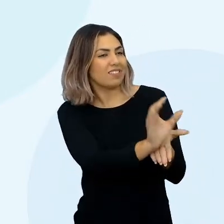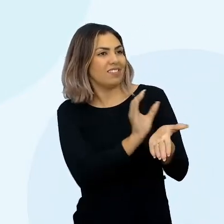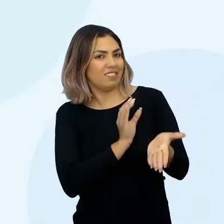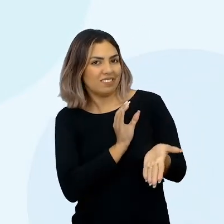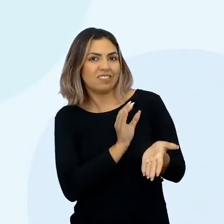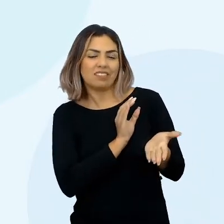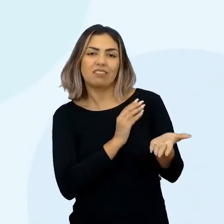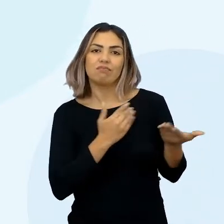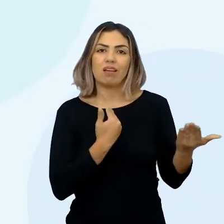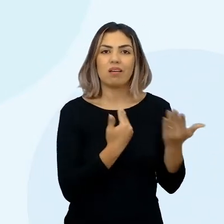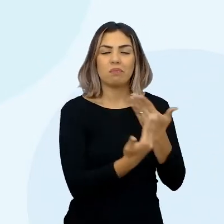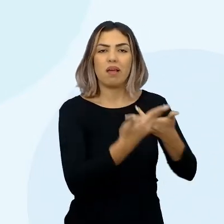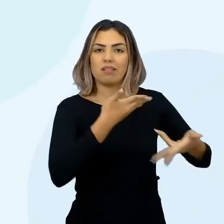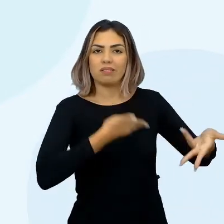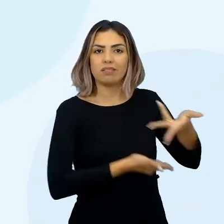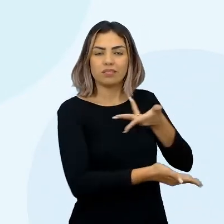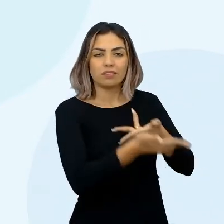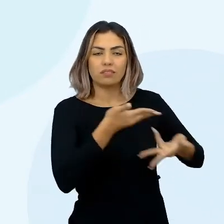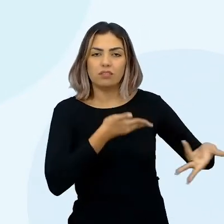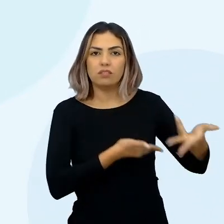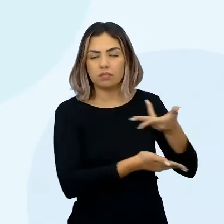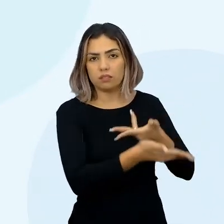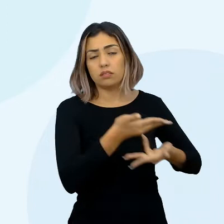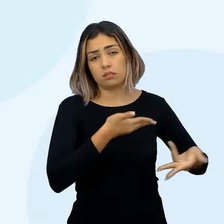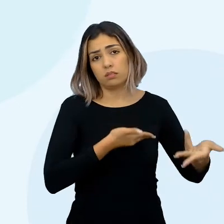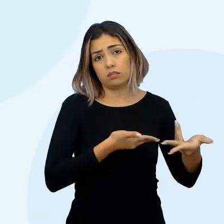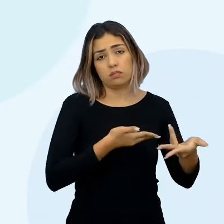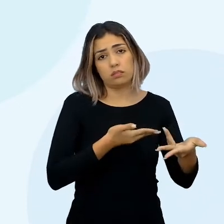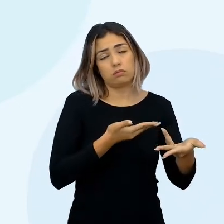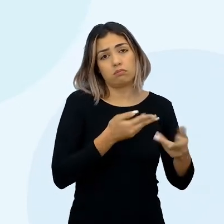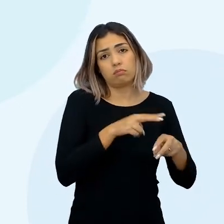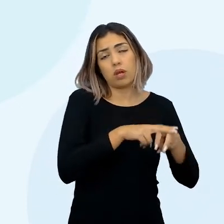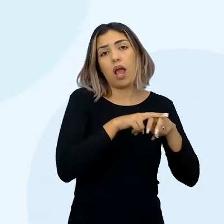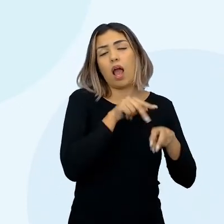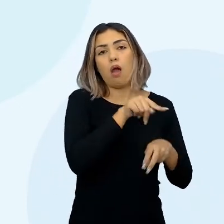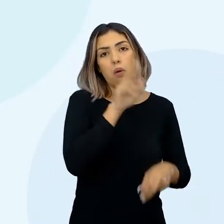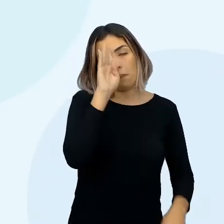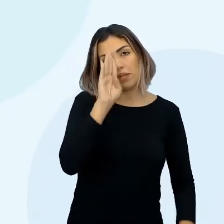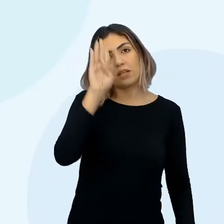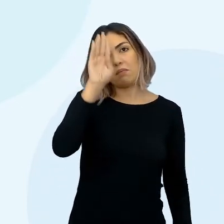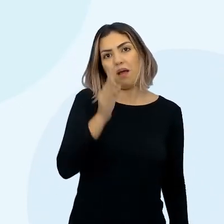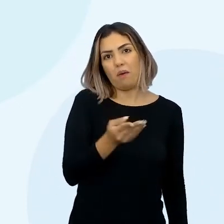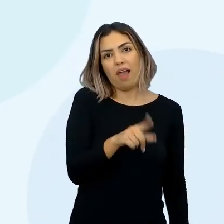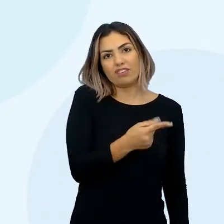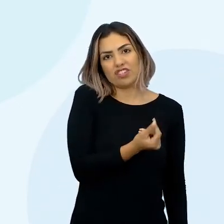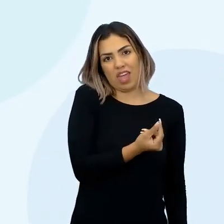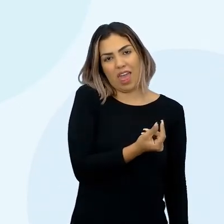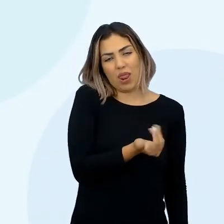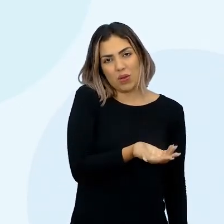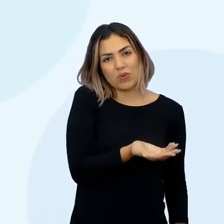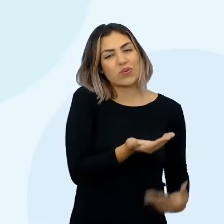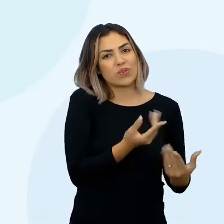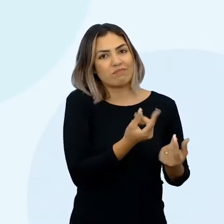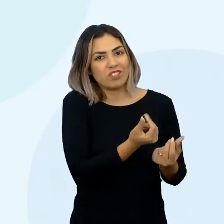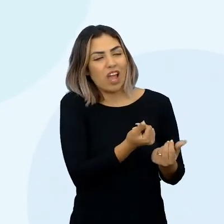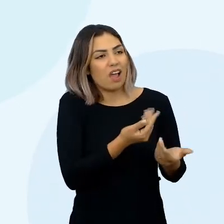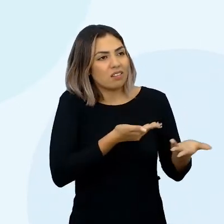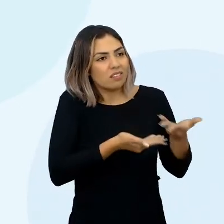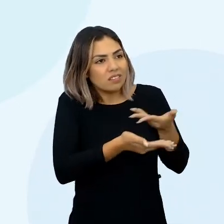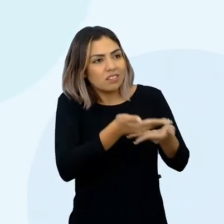vocês sabem bem. E o que media tudo isso, ou medeia tudo isso, é o dinheiro, né? Que é o